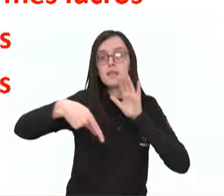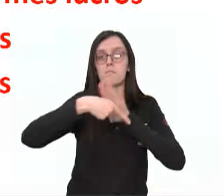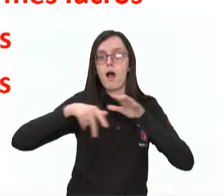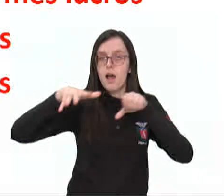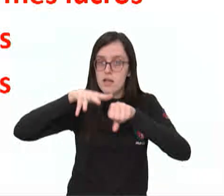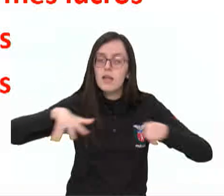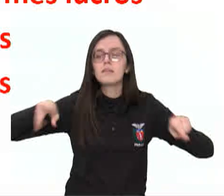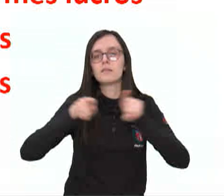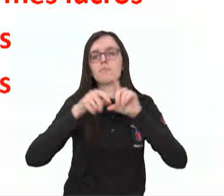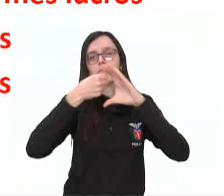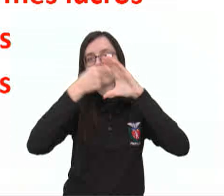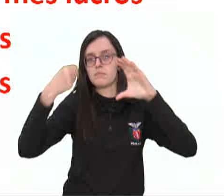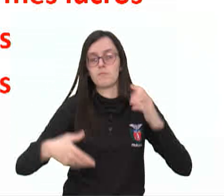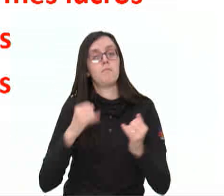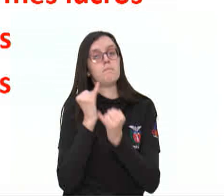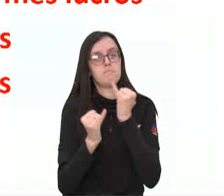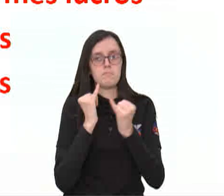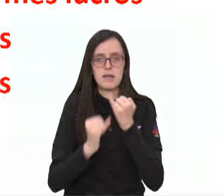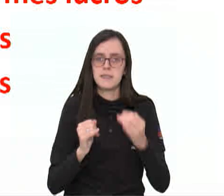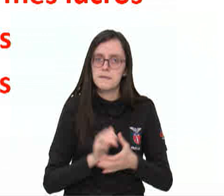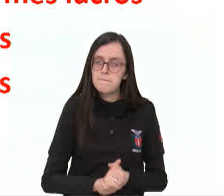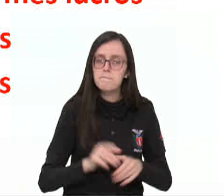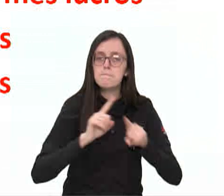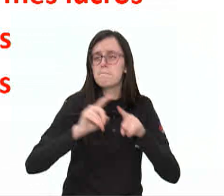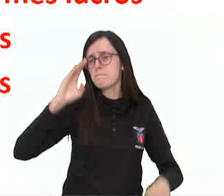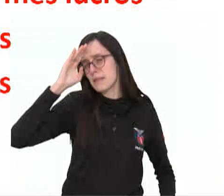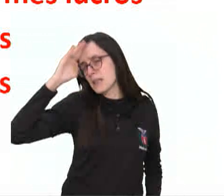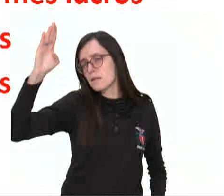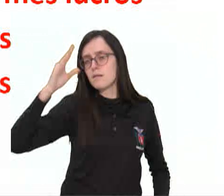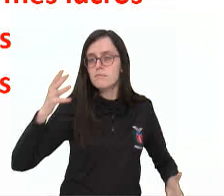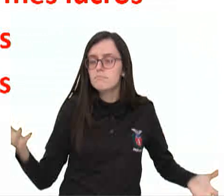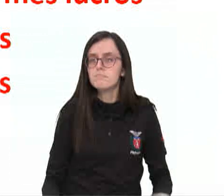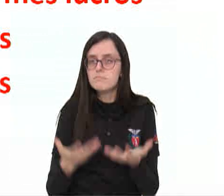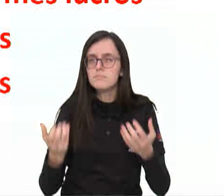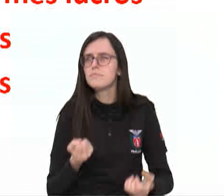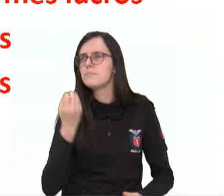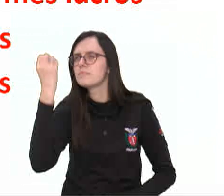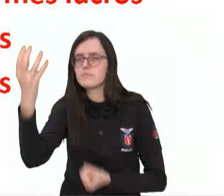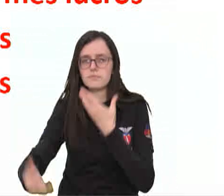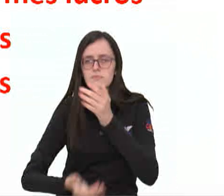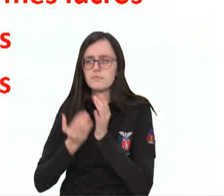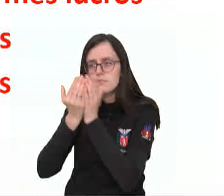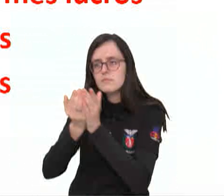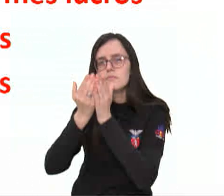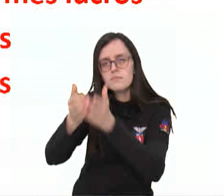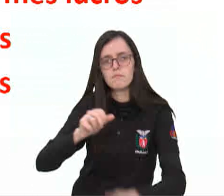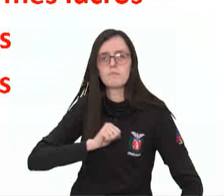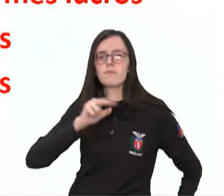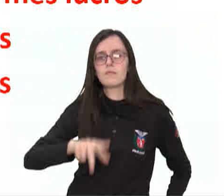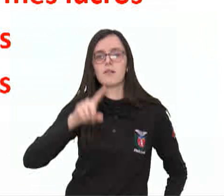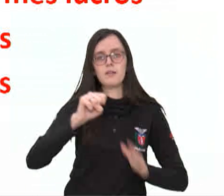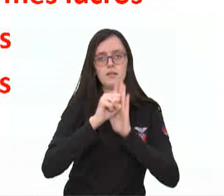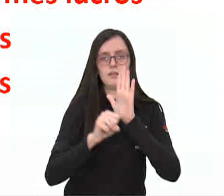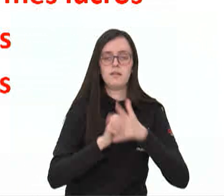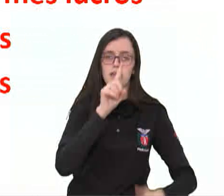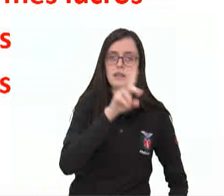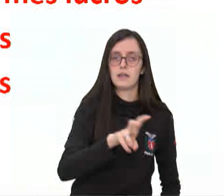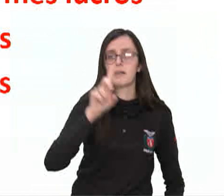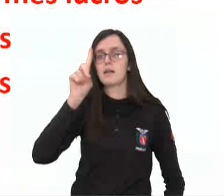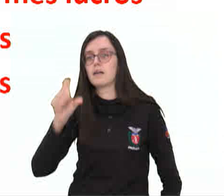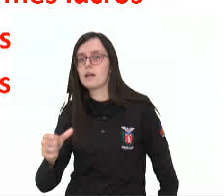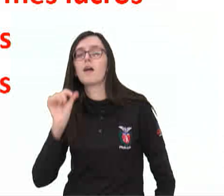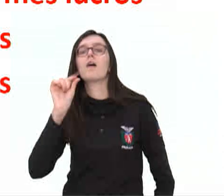muito semelhantes. Um dos principais incentivos às grandes viagens de navegação portuguesas dos séculos XV e XVI